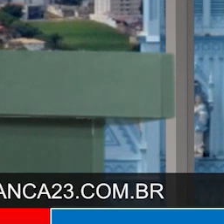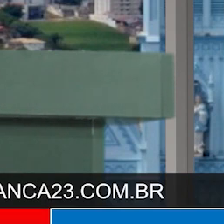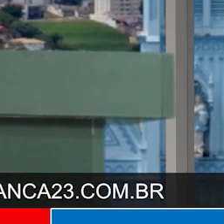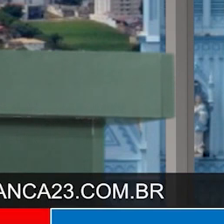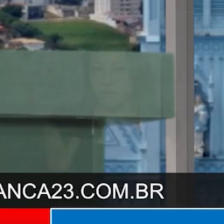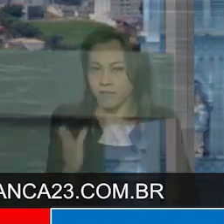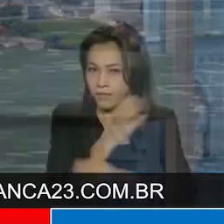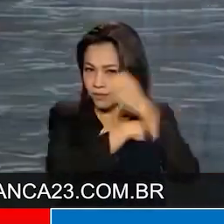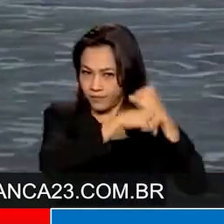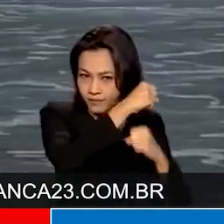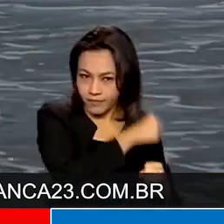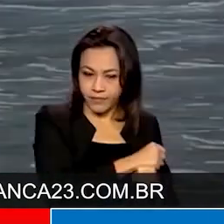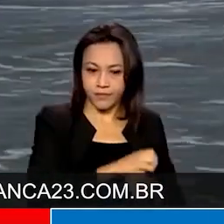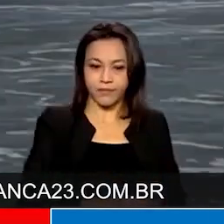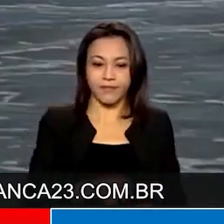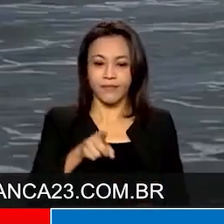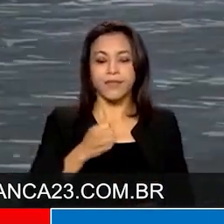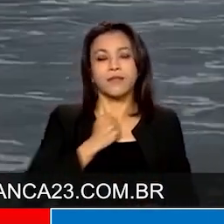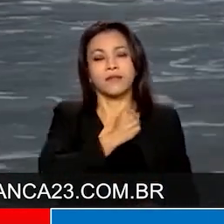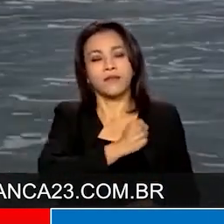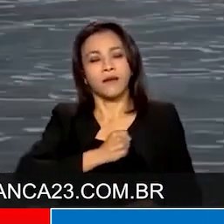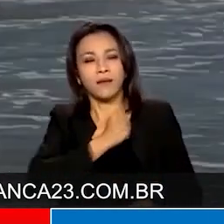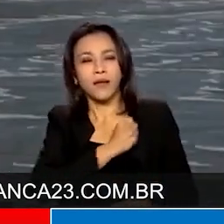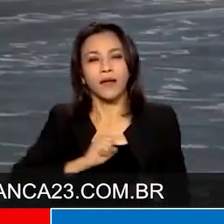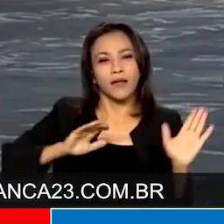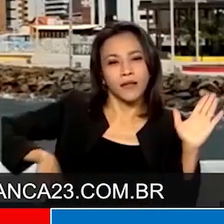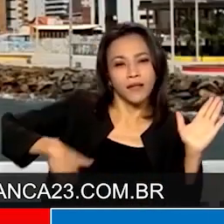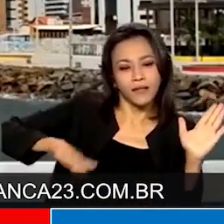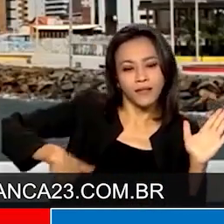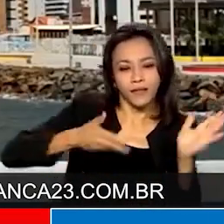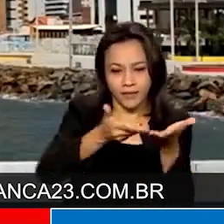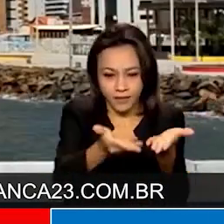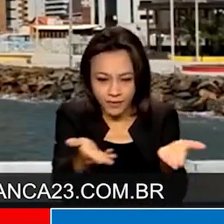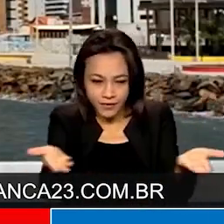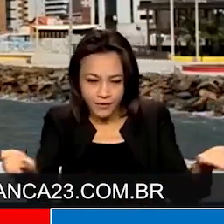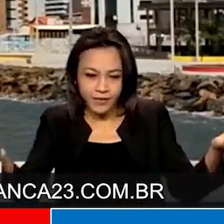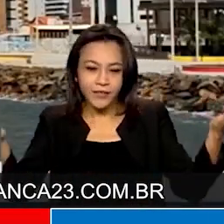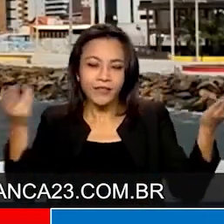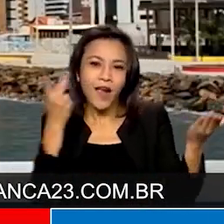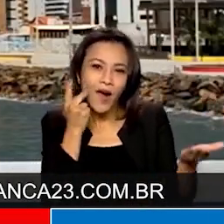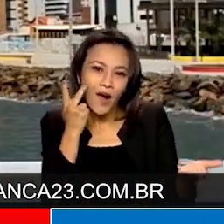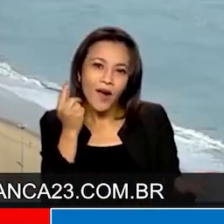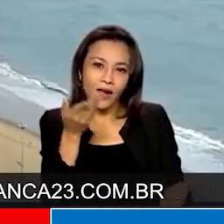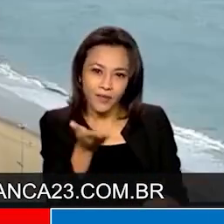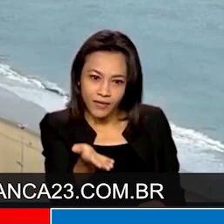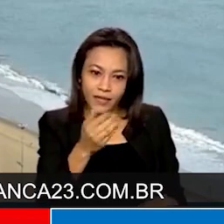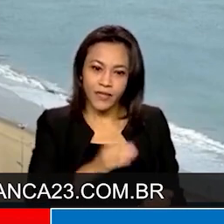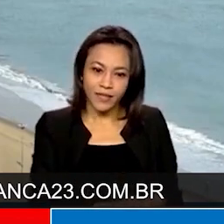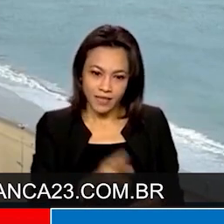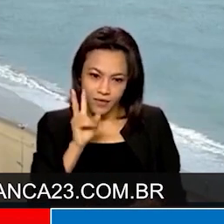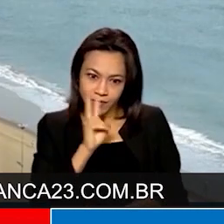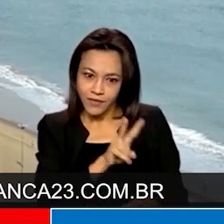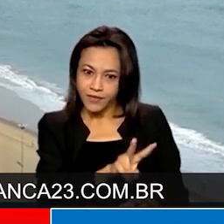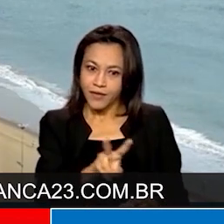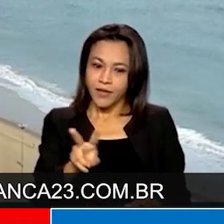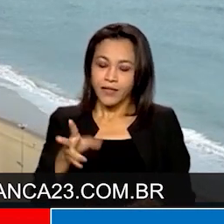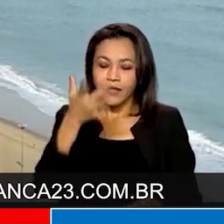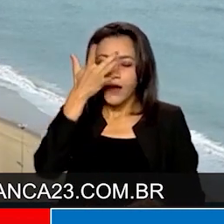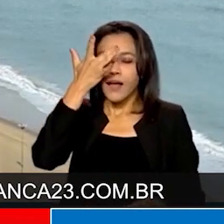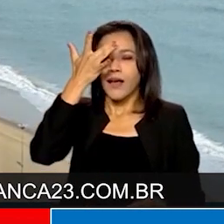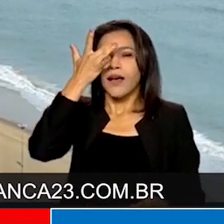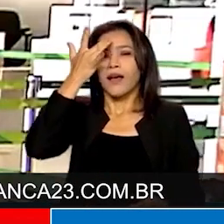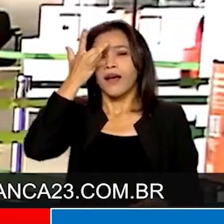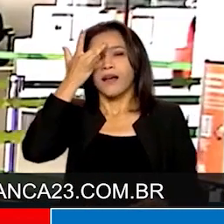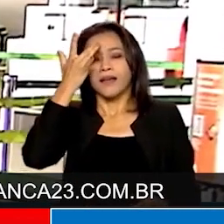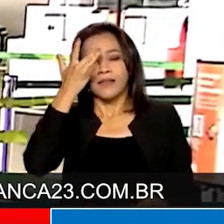negócios matar a saudade da praia do Iguape e das Belezas de Fortaleza paisagens que não saem